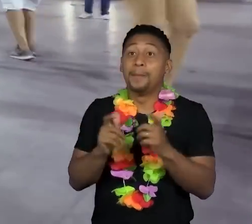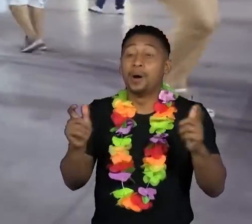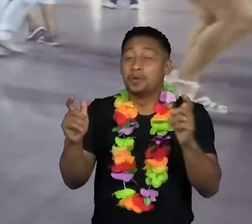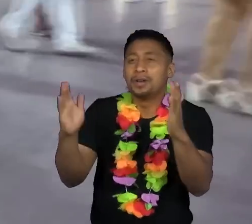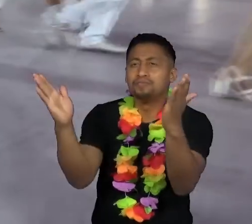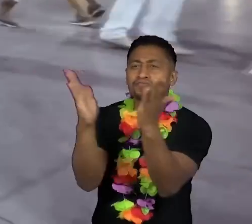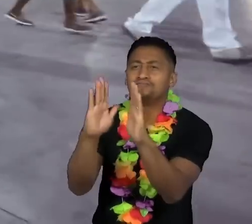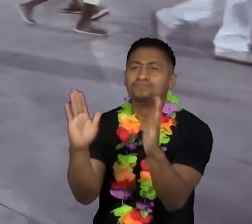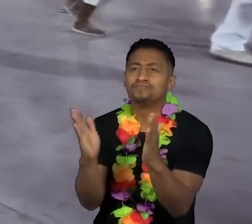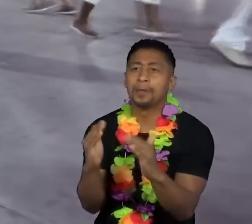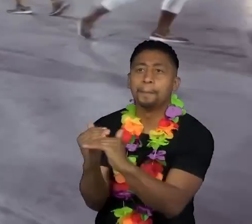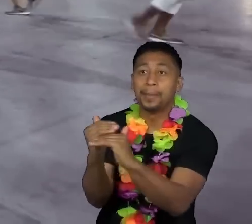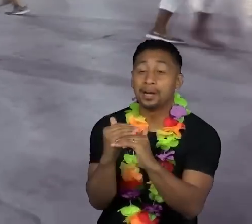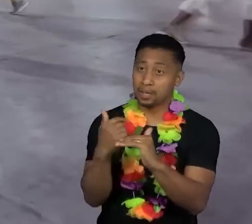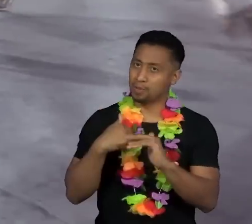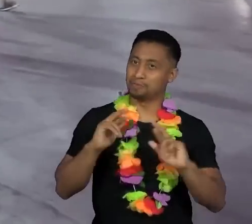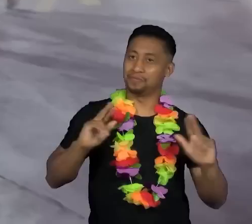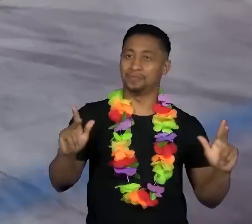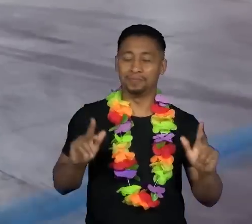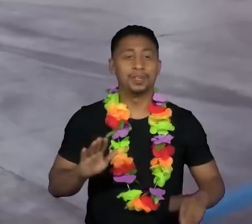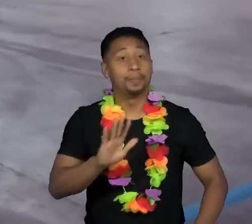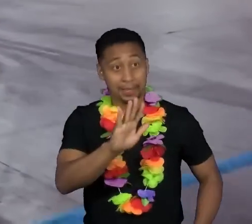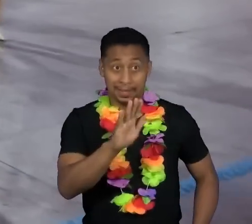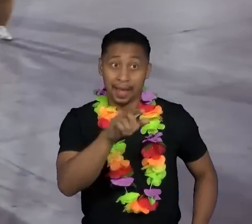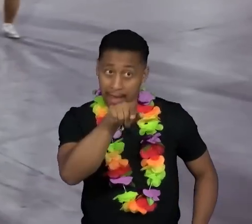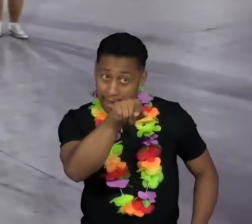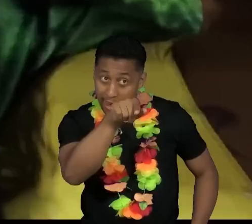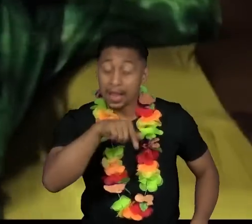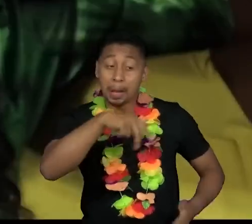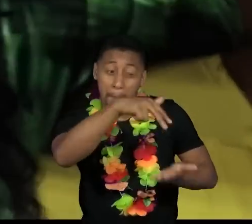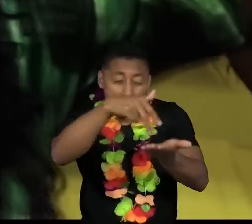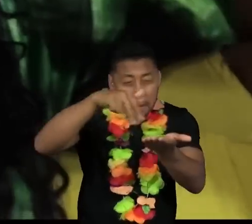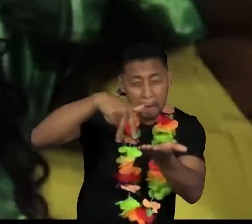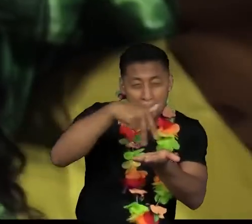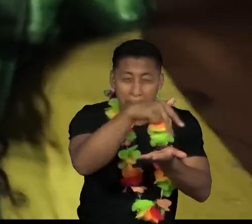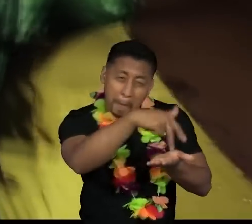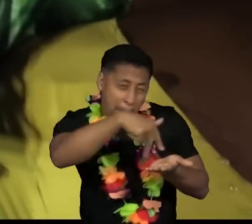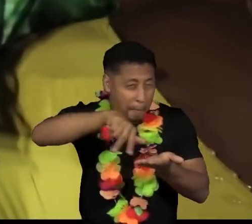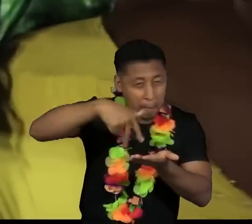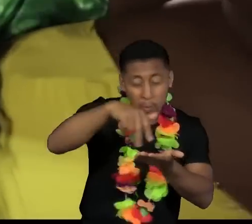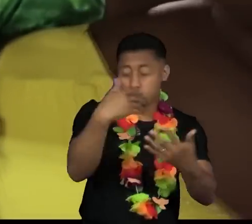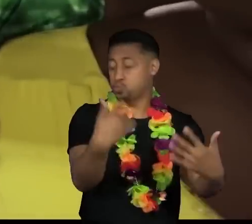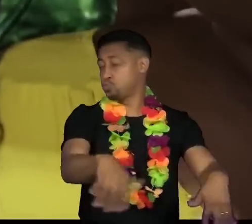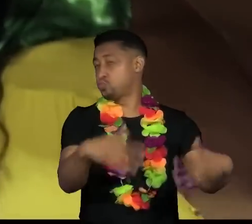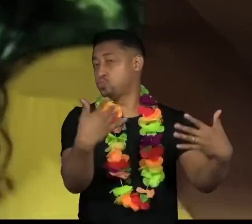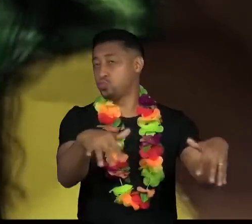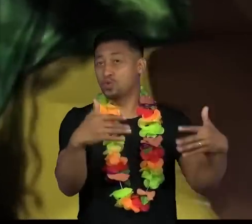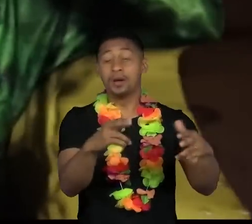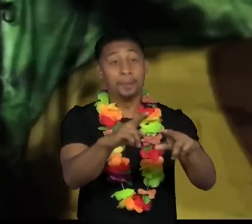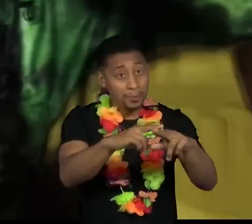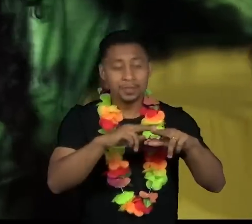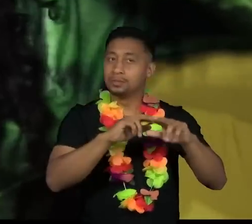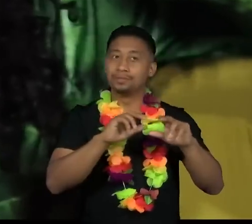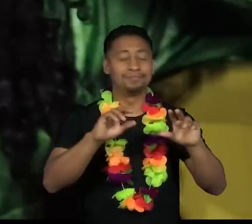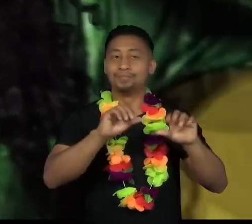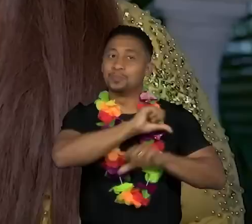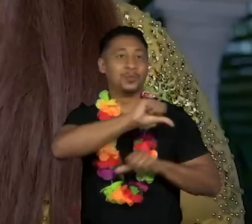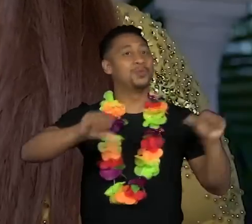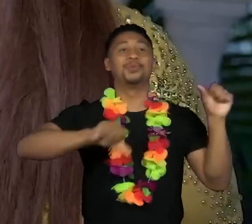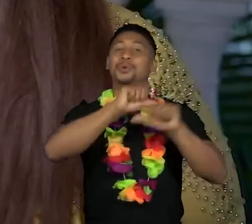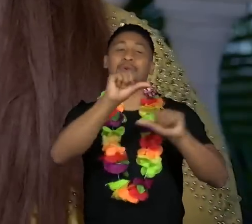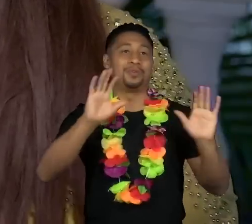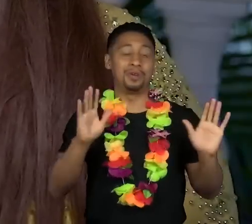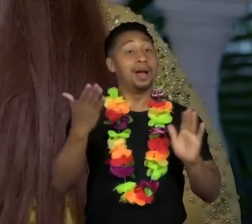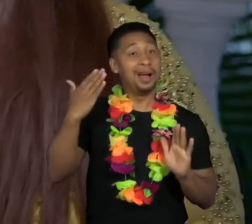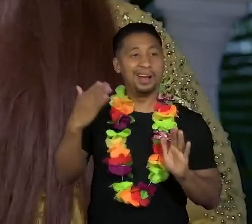que ela sambava muito. E esse foi o destaque dela. Ela quebrou o tabu desse negócio de gordinha, não pode ser passista.